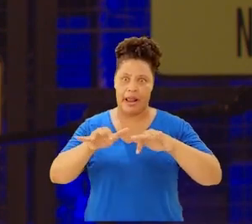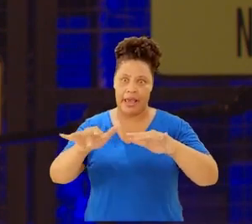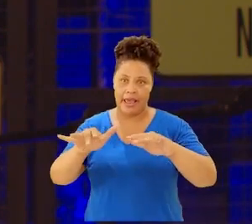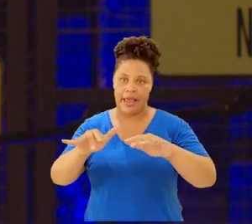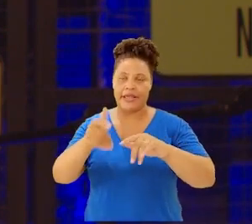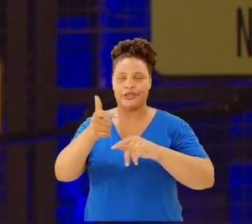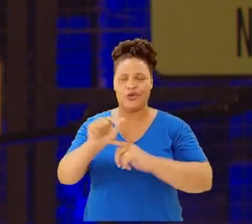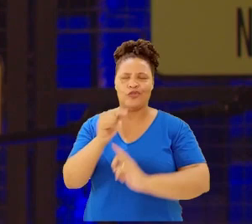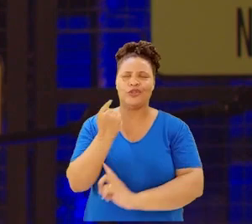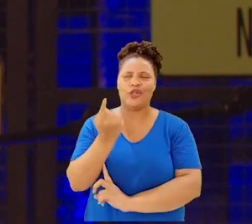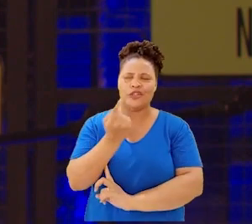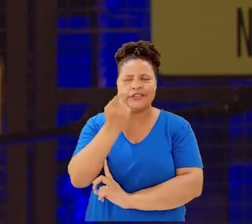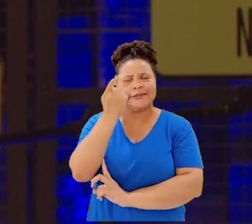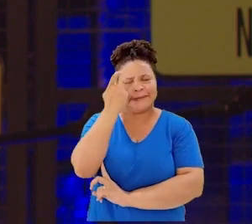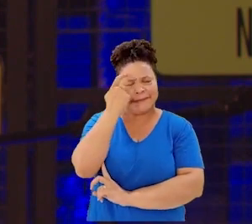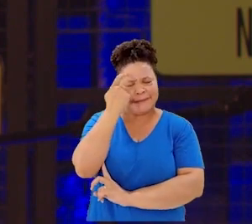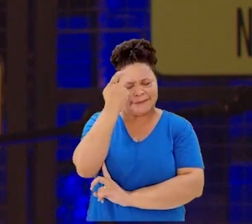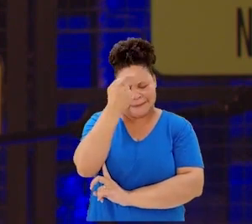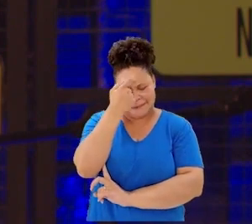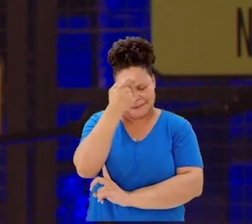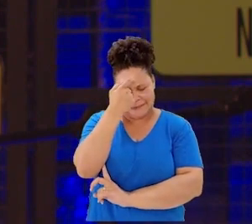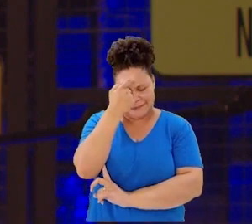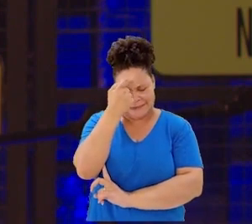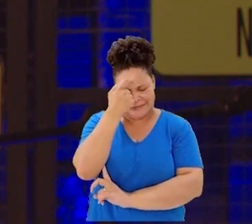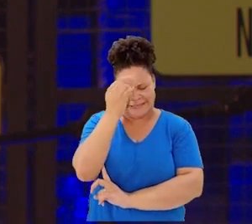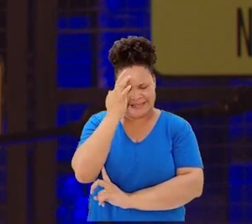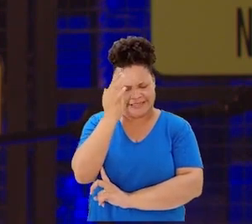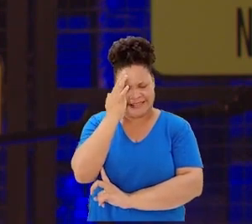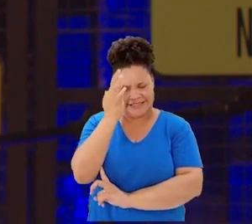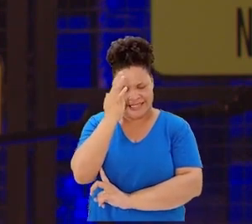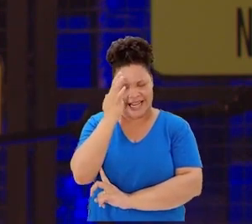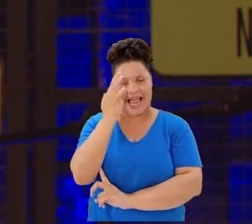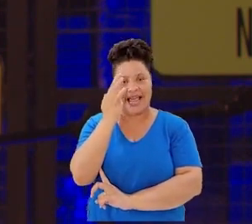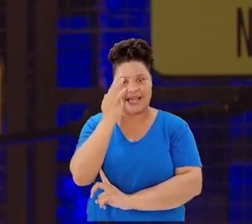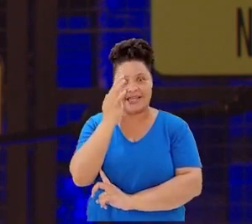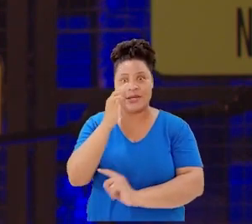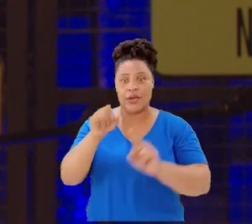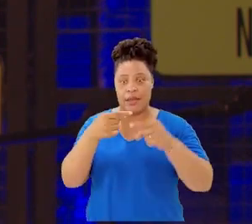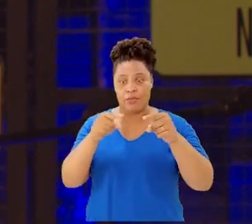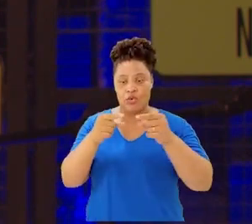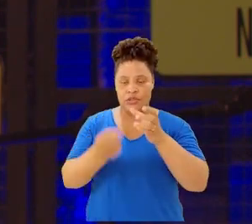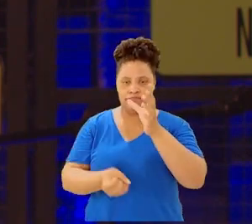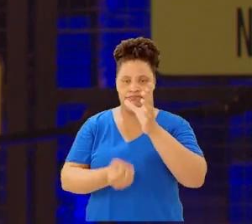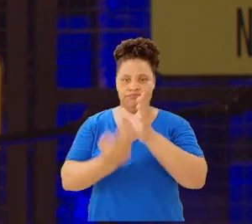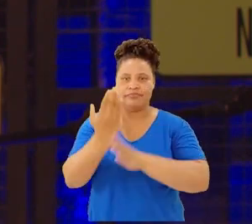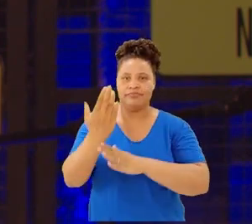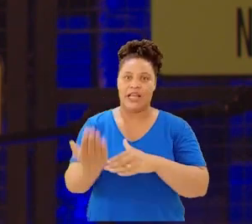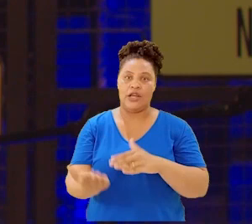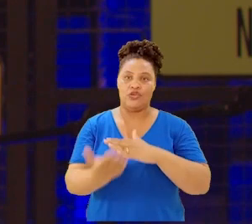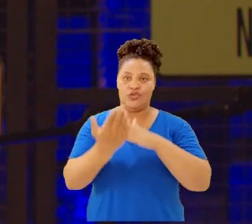com nossas cabeças e tudo, o juízo aperta. E aí, a música foi muito esse refúgio, assim.